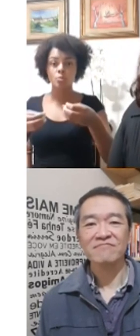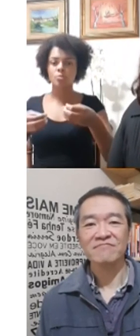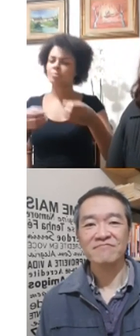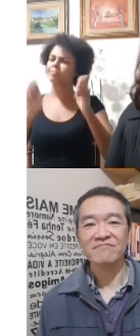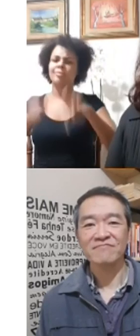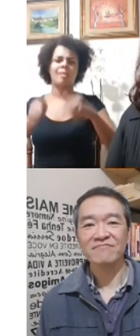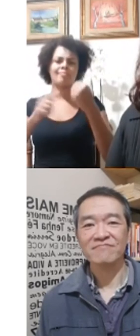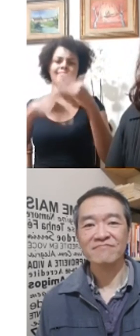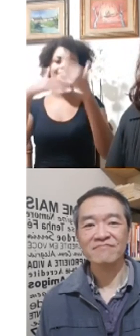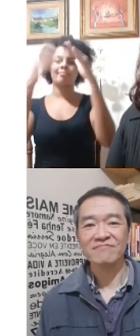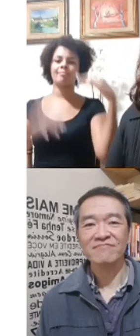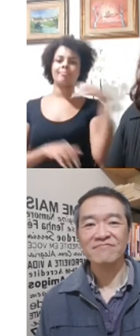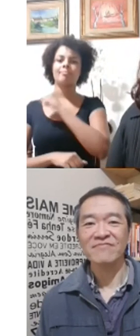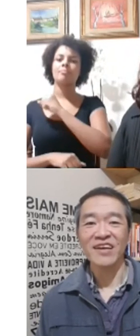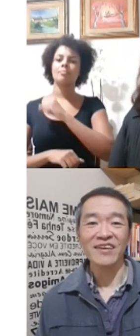gente avança muito mais rápido.